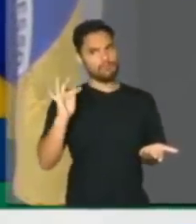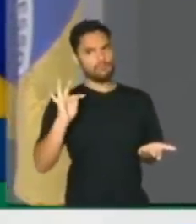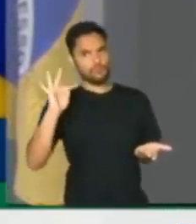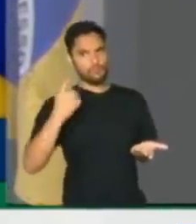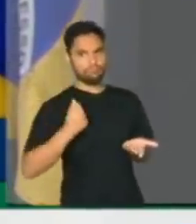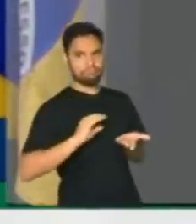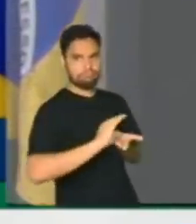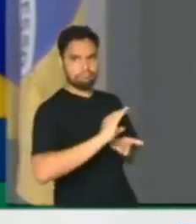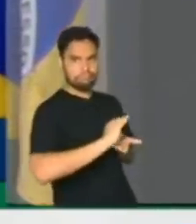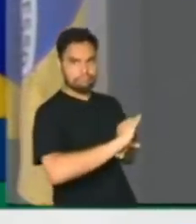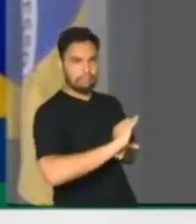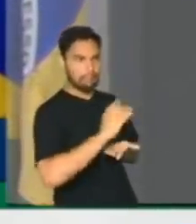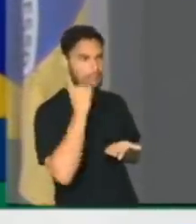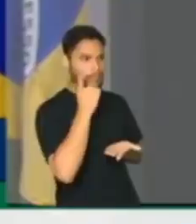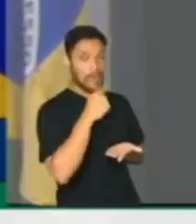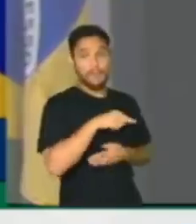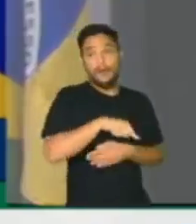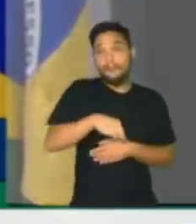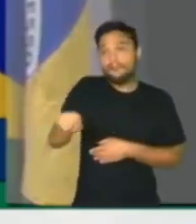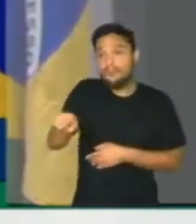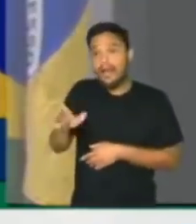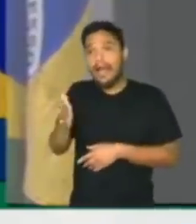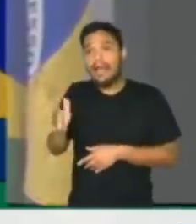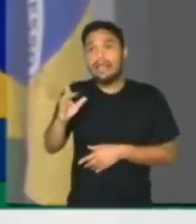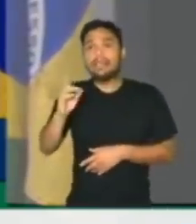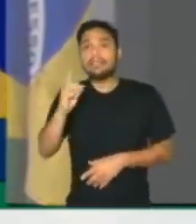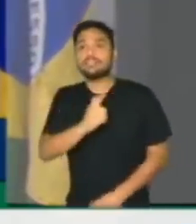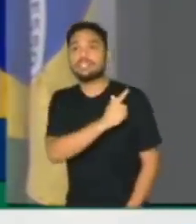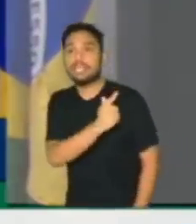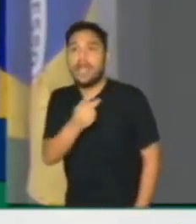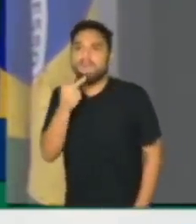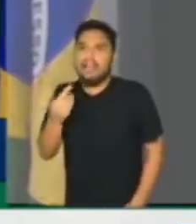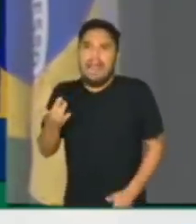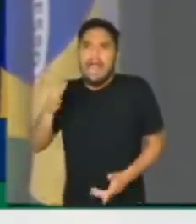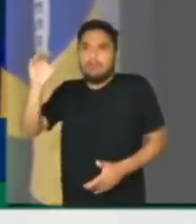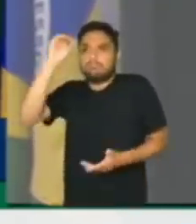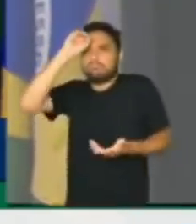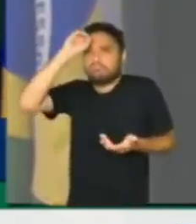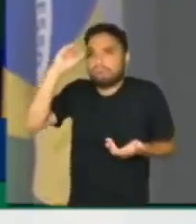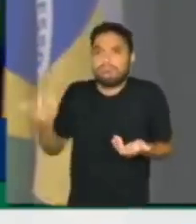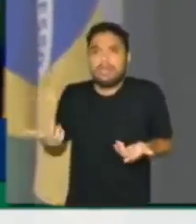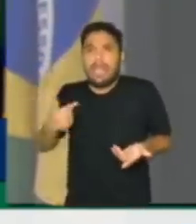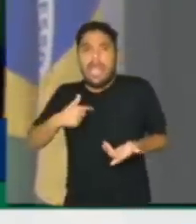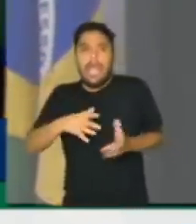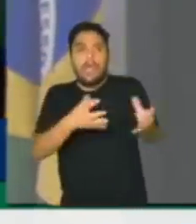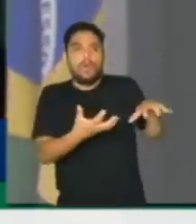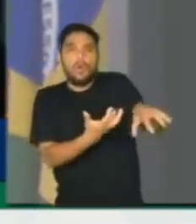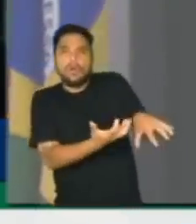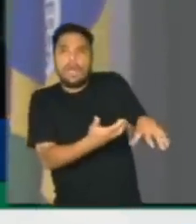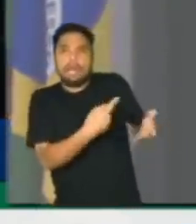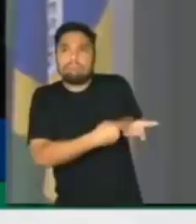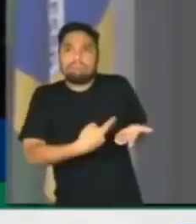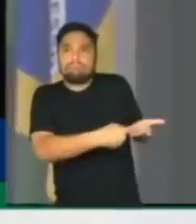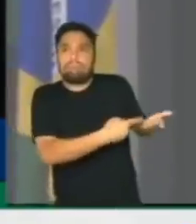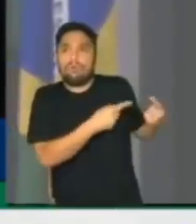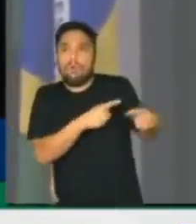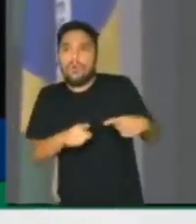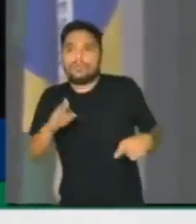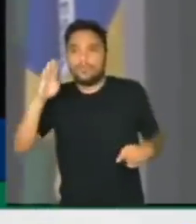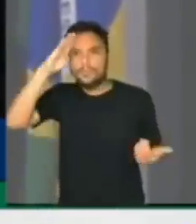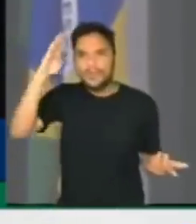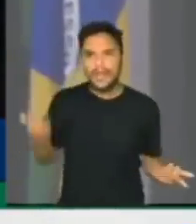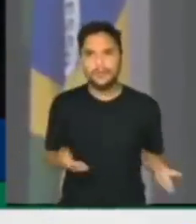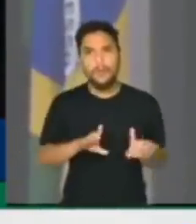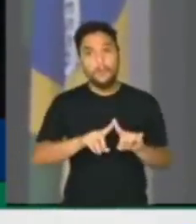emenda e depois vai para o palácio do planalto falar que não sabia de nada que tá sofrendo golpe que tá tendo um complô do congresso nacional quando o presidente da